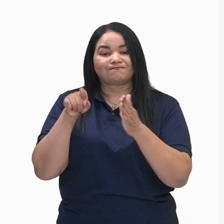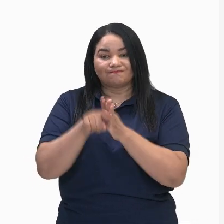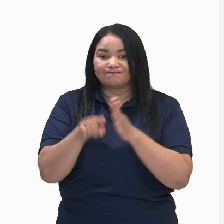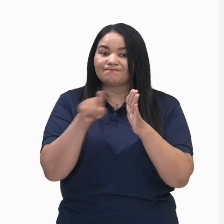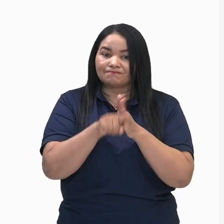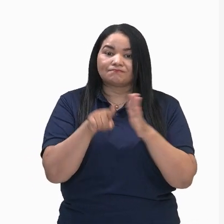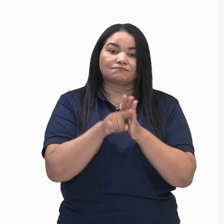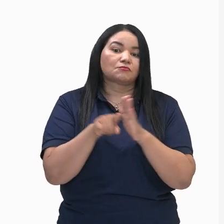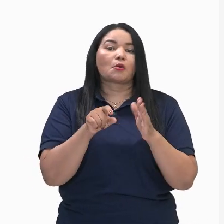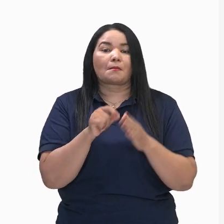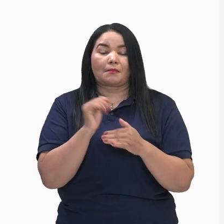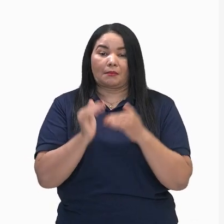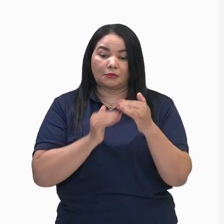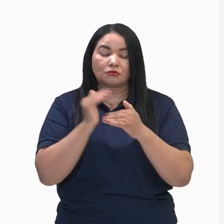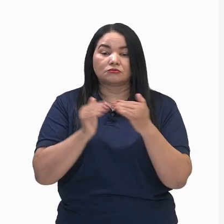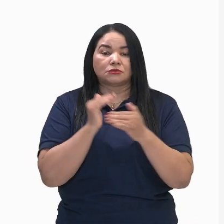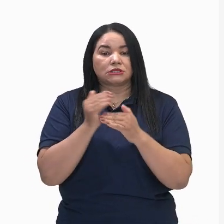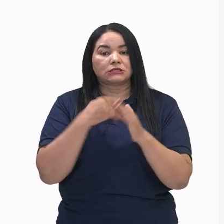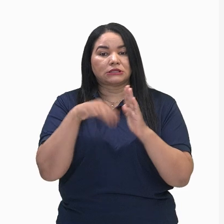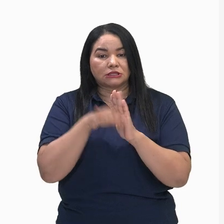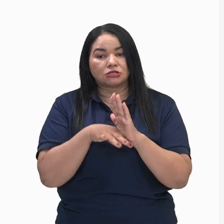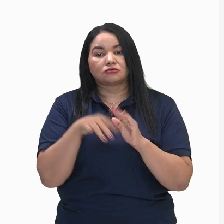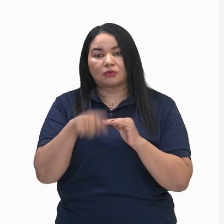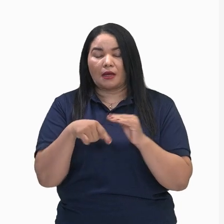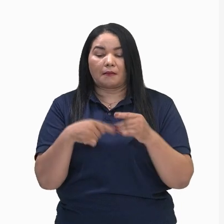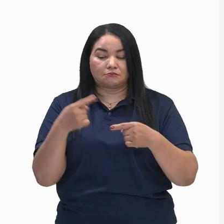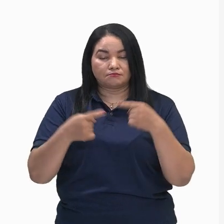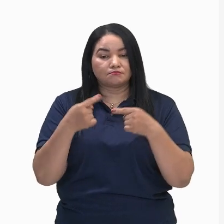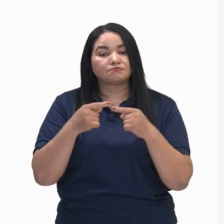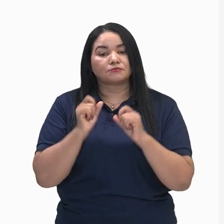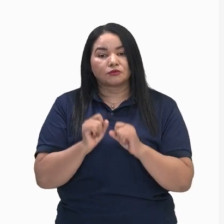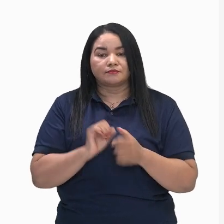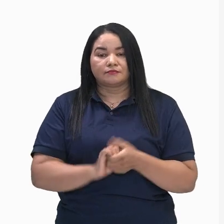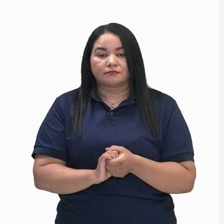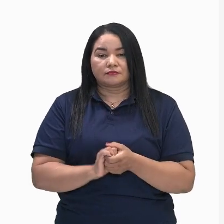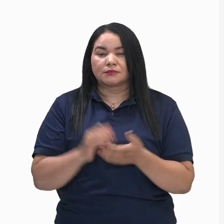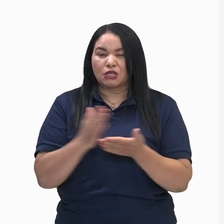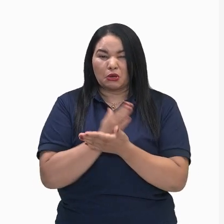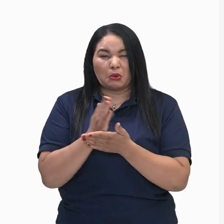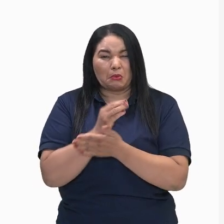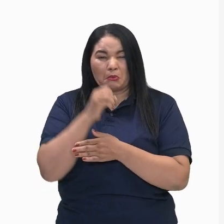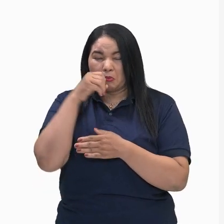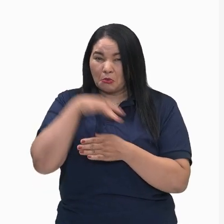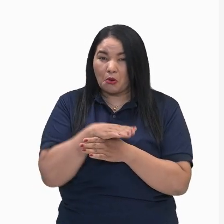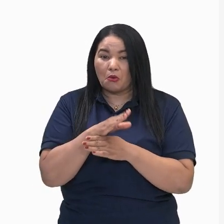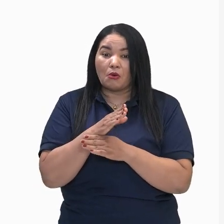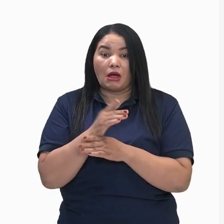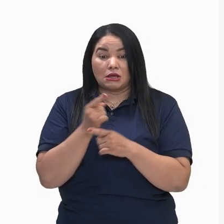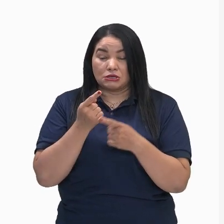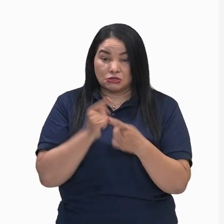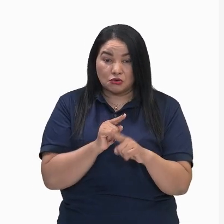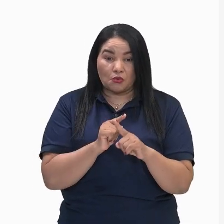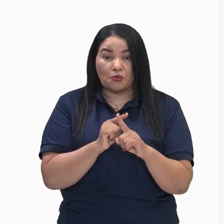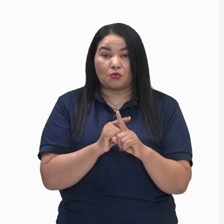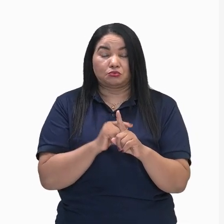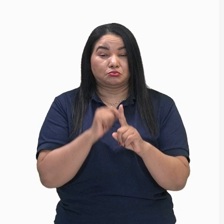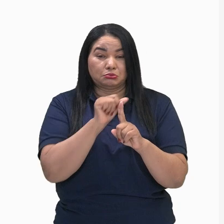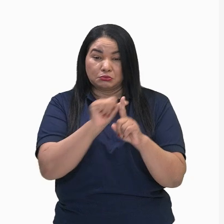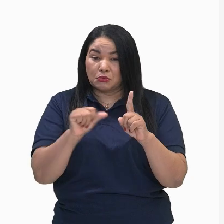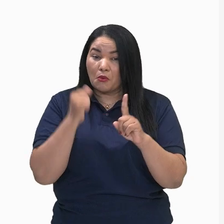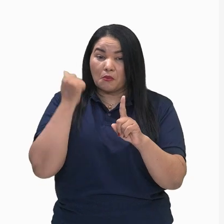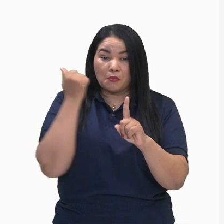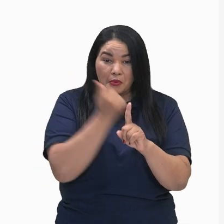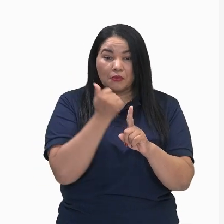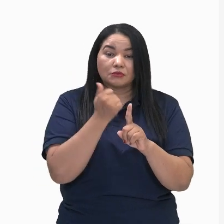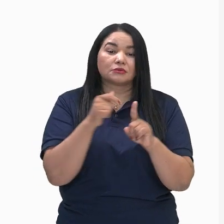desenvolvimento desse texto. É evidente que a brutalidade contra o feminino é um fenômeno que persiste,